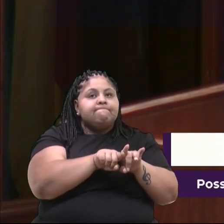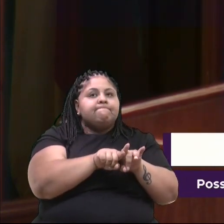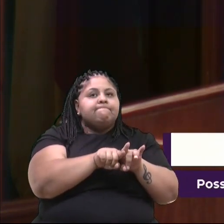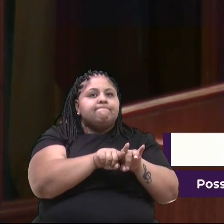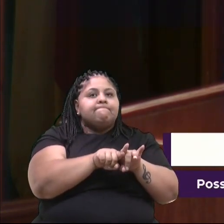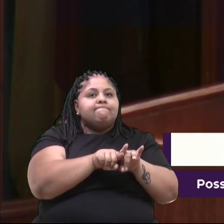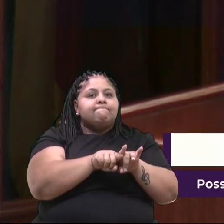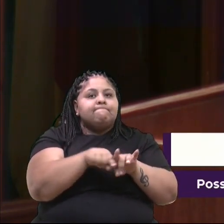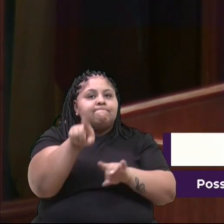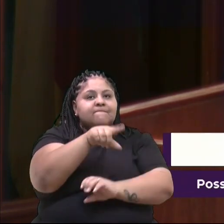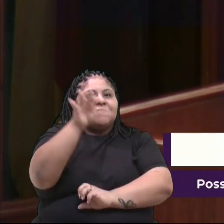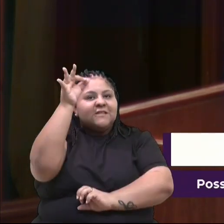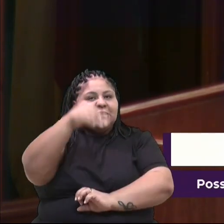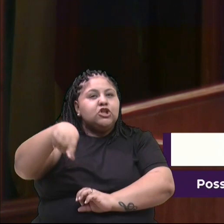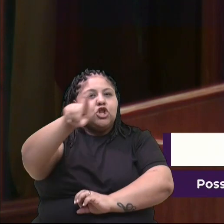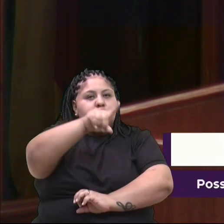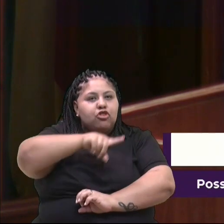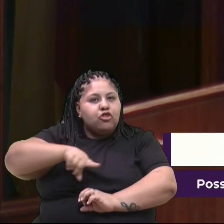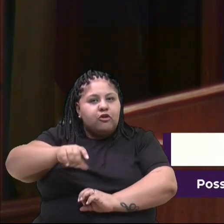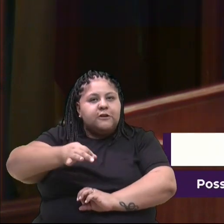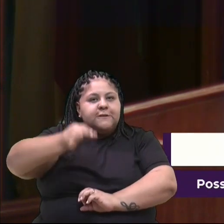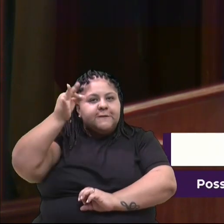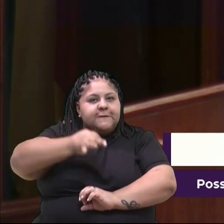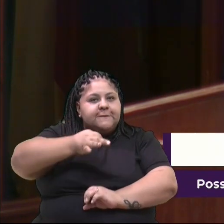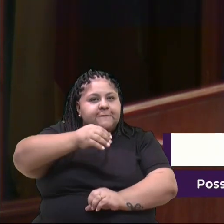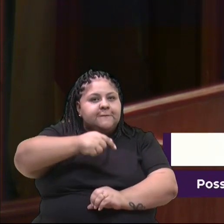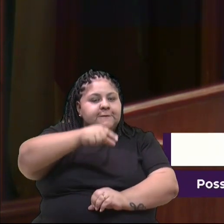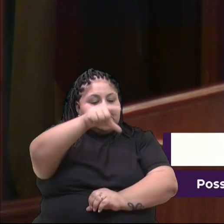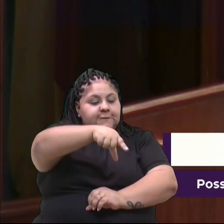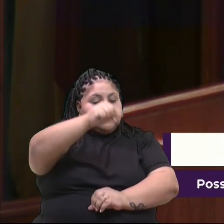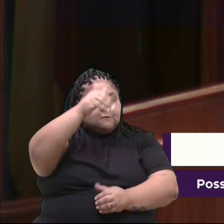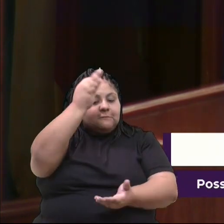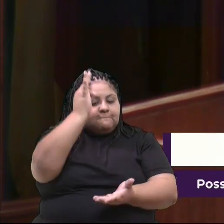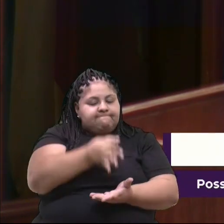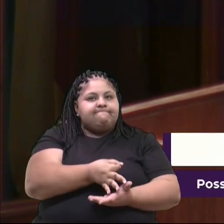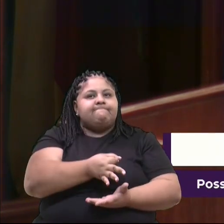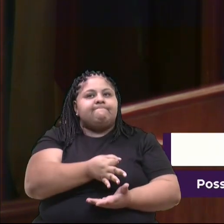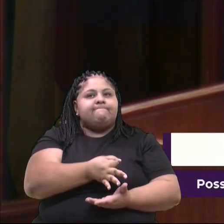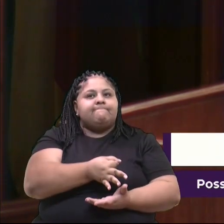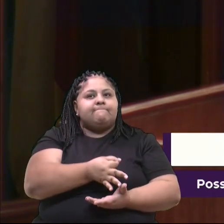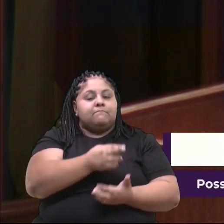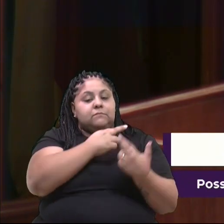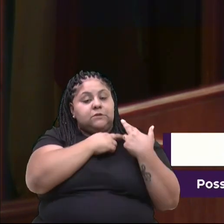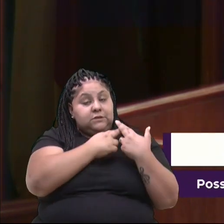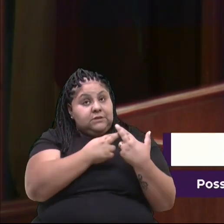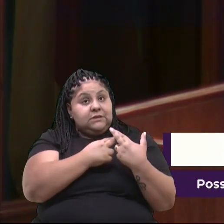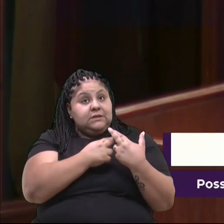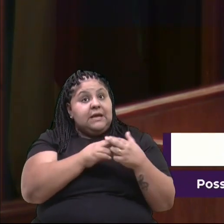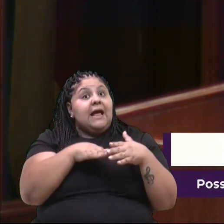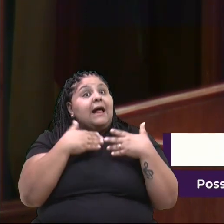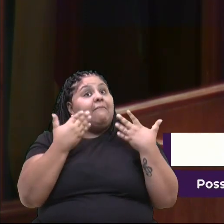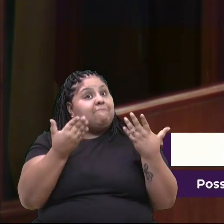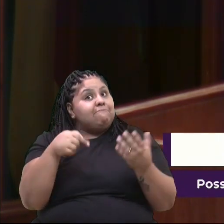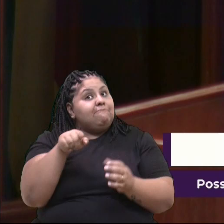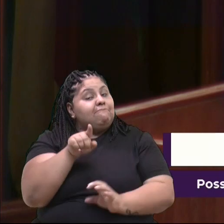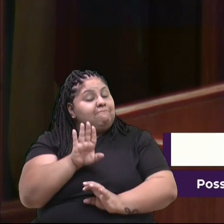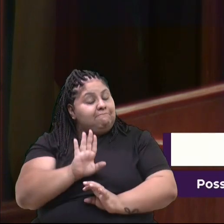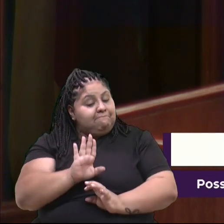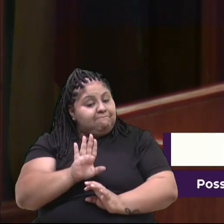estejam certos que nós tomaremos as decisões de forma conjunta e com muita responsabilidade. Aliás,